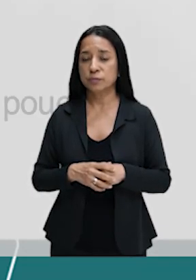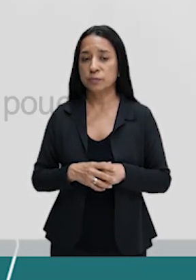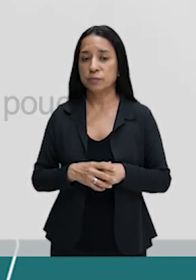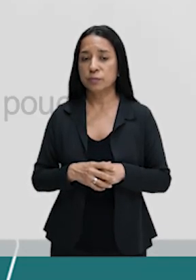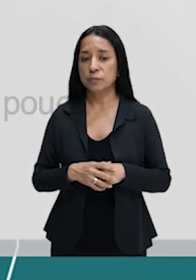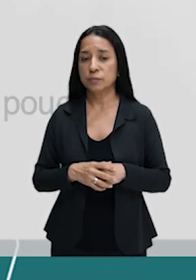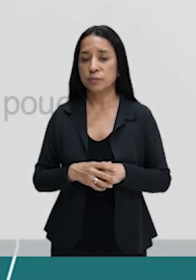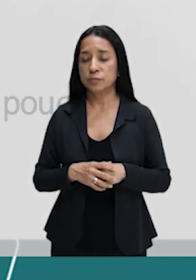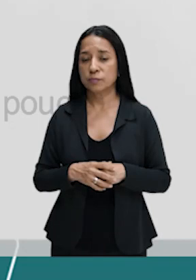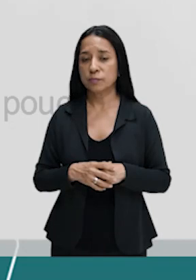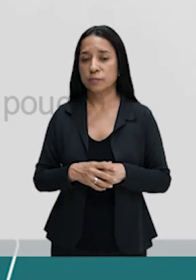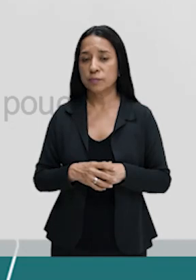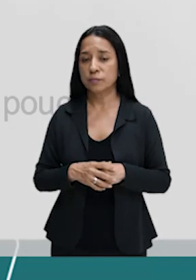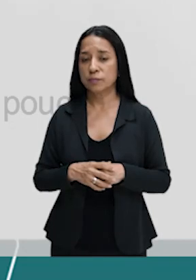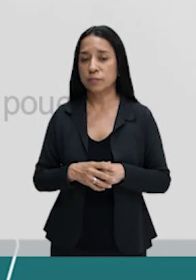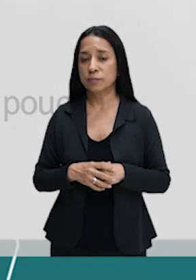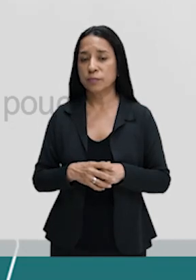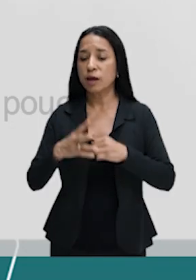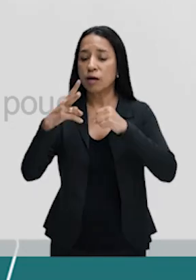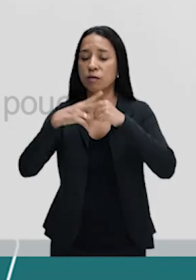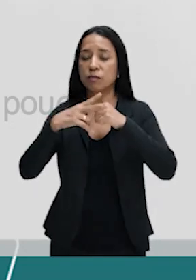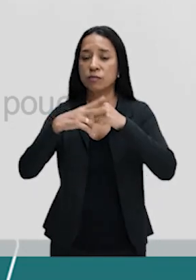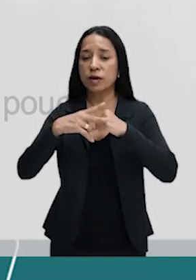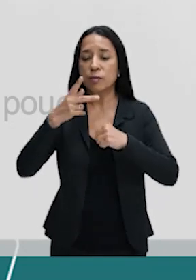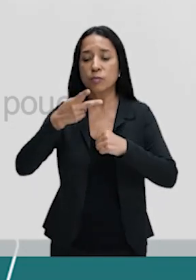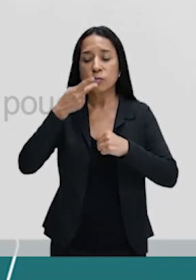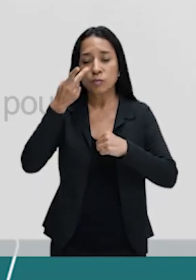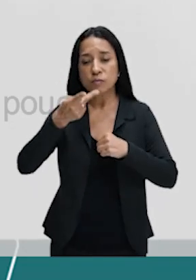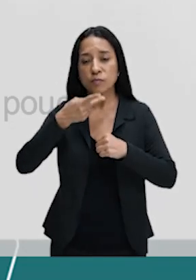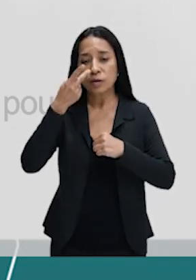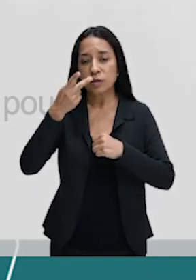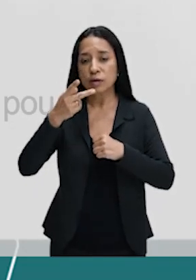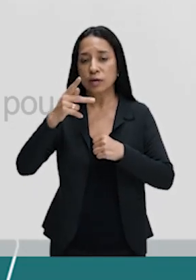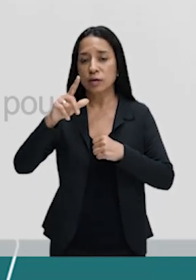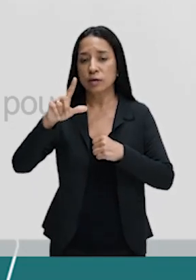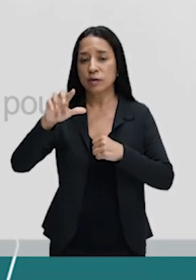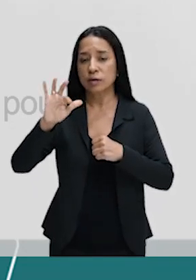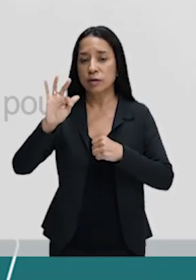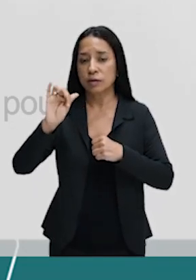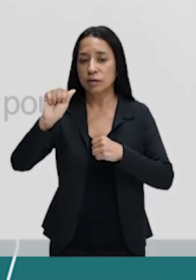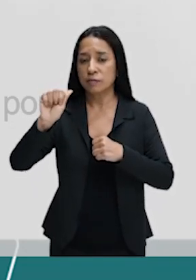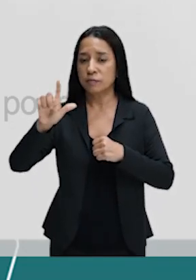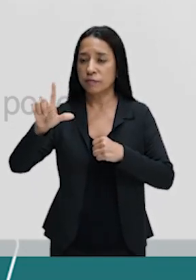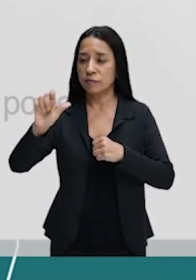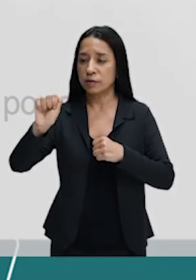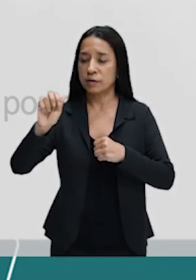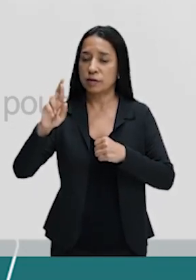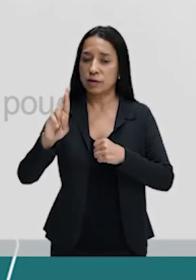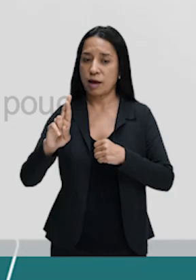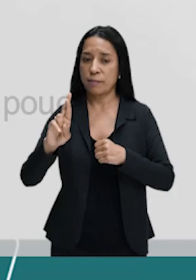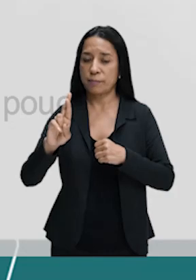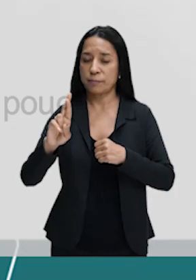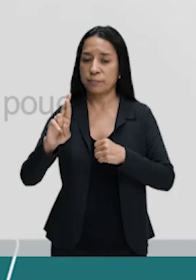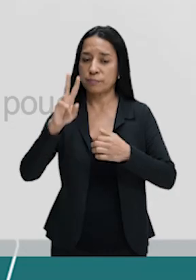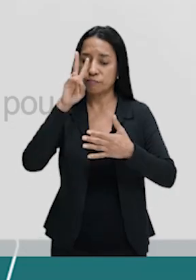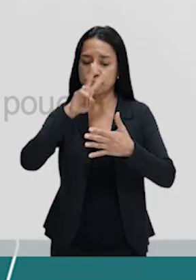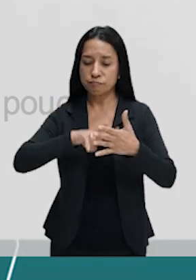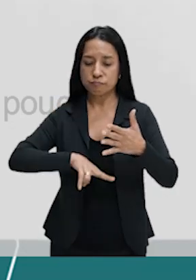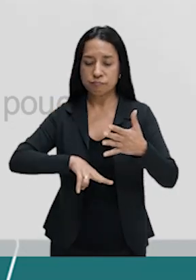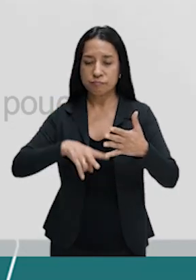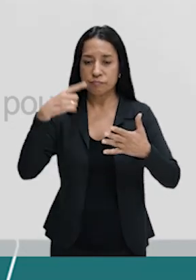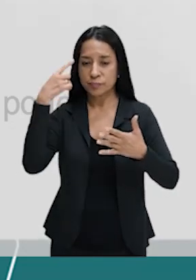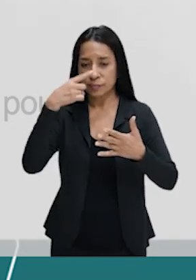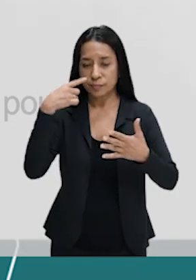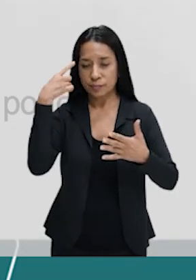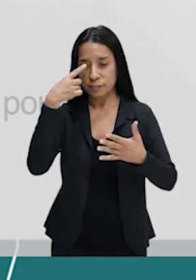O verbo hablar, que é o verbo falar, né? Hablar. Eu hablo, tu